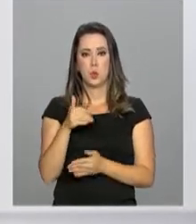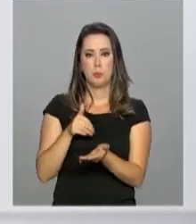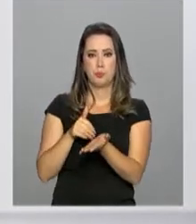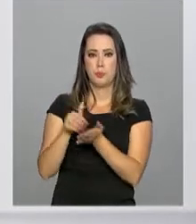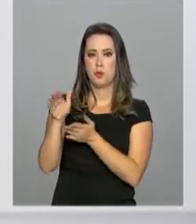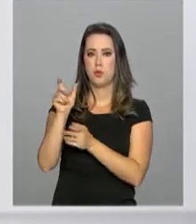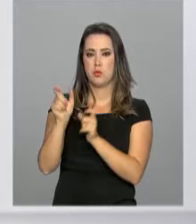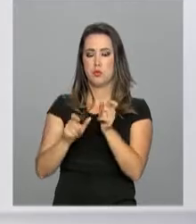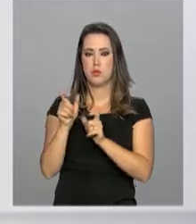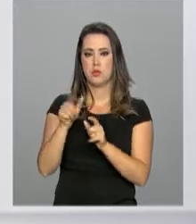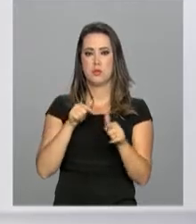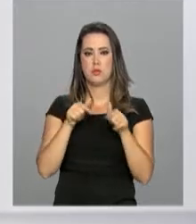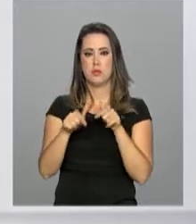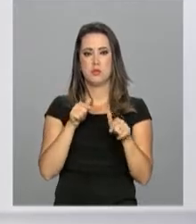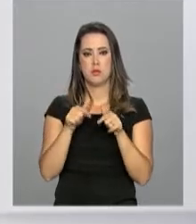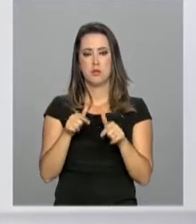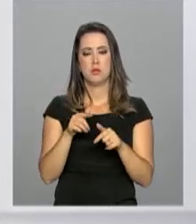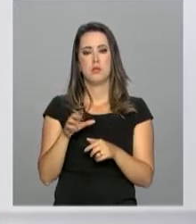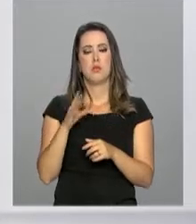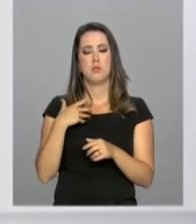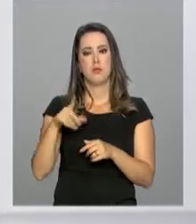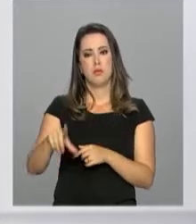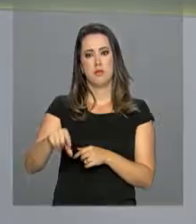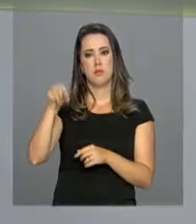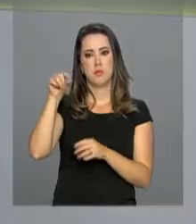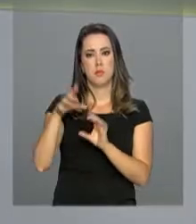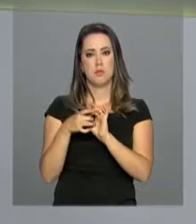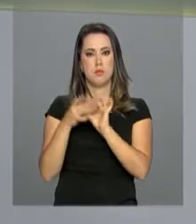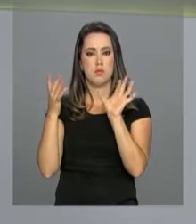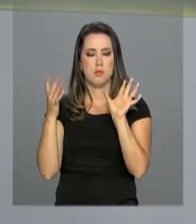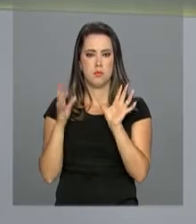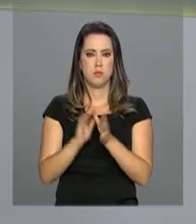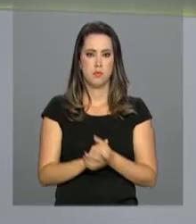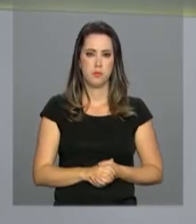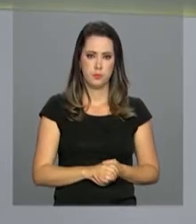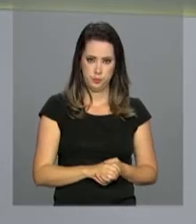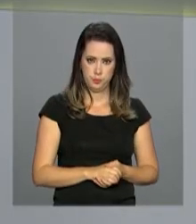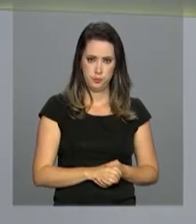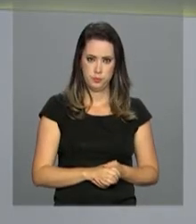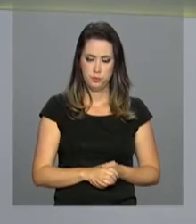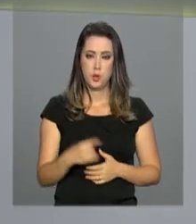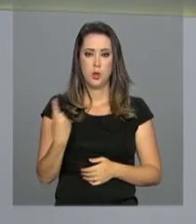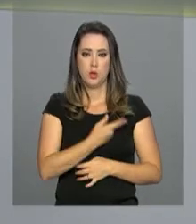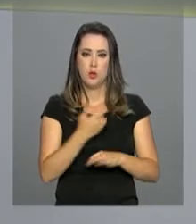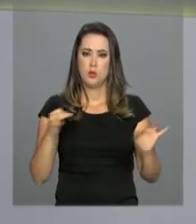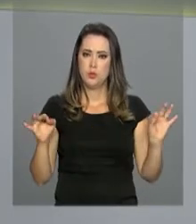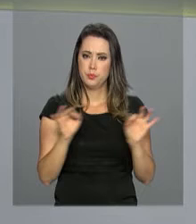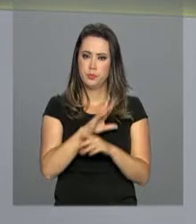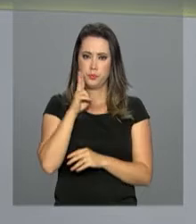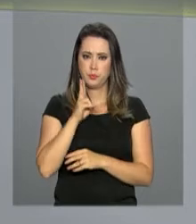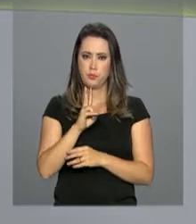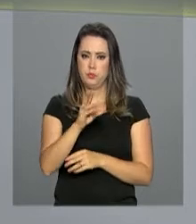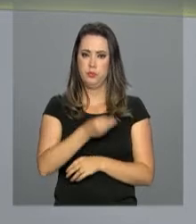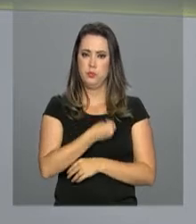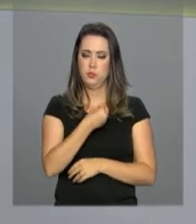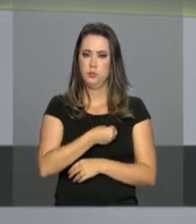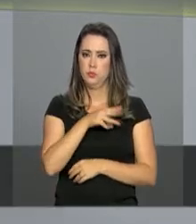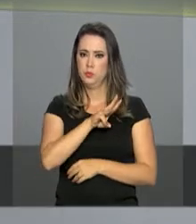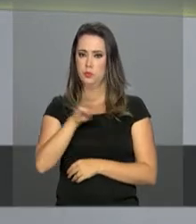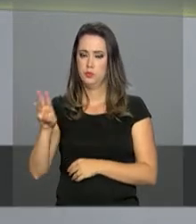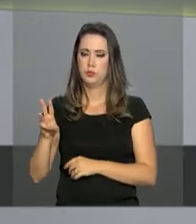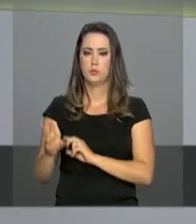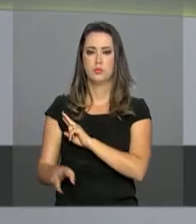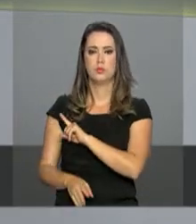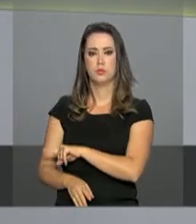destituições de pessoas que ocupavam cargos em comissão. Nós ficamos por aqui. Você acompanha a programação ao vivo pelo site da NBR